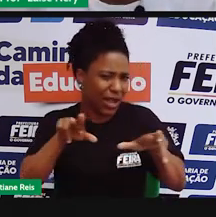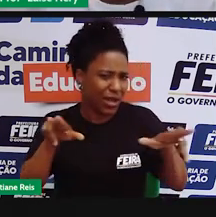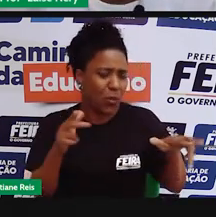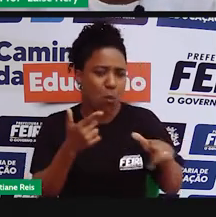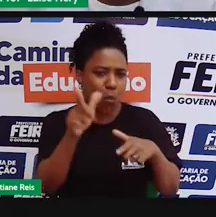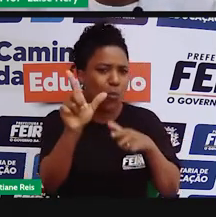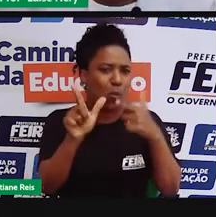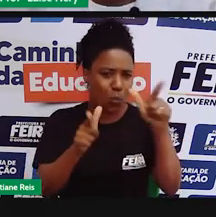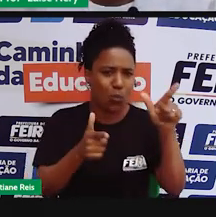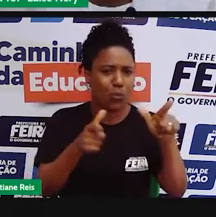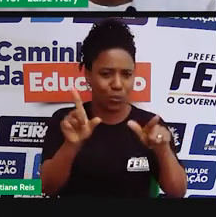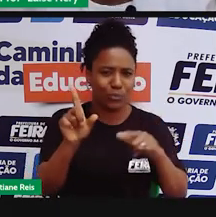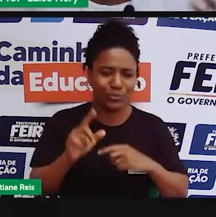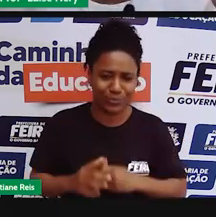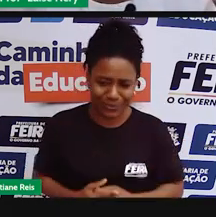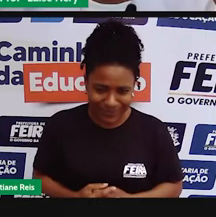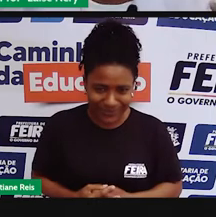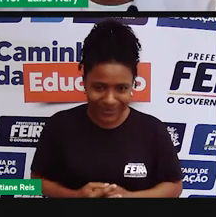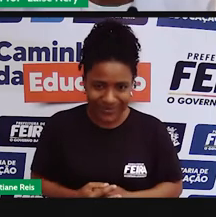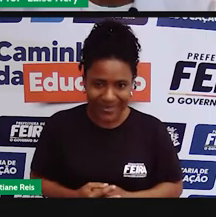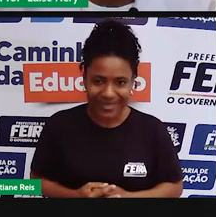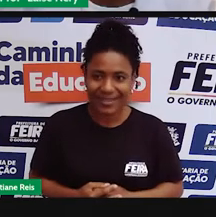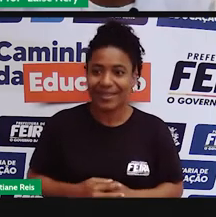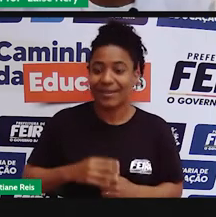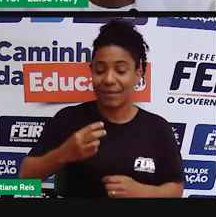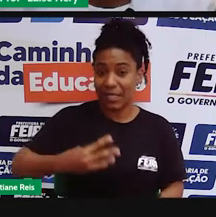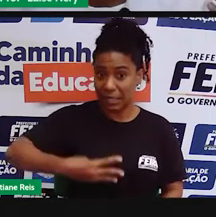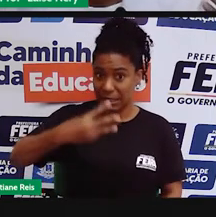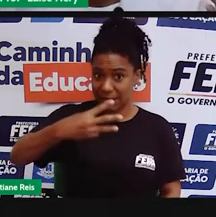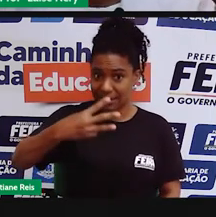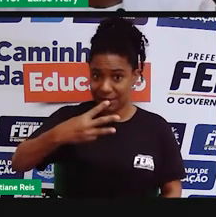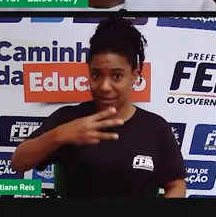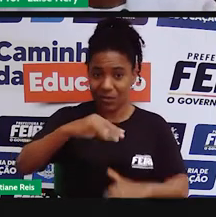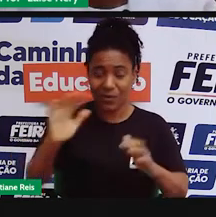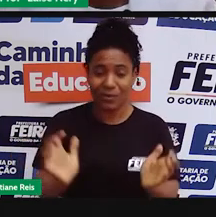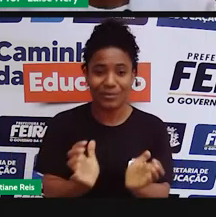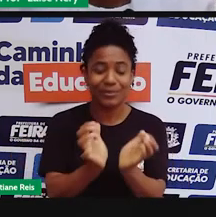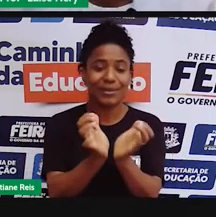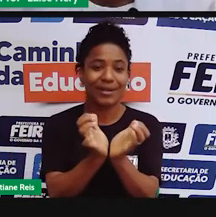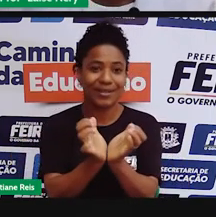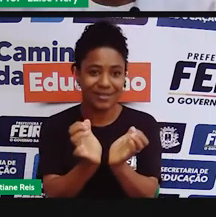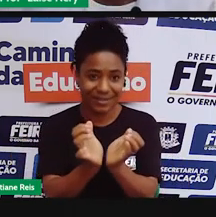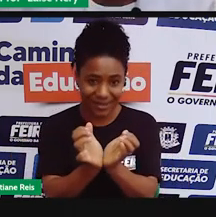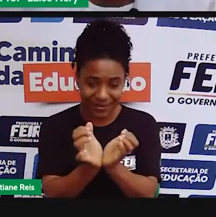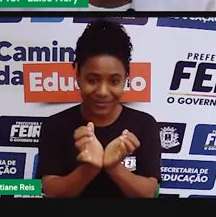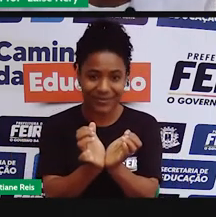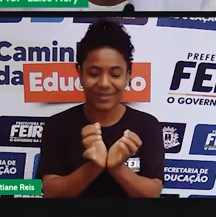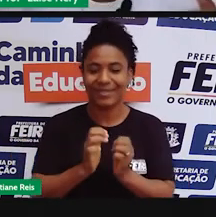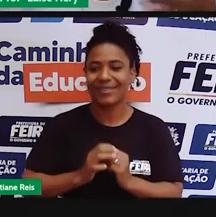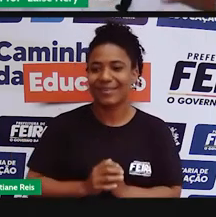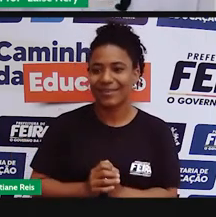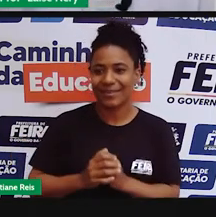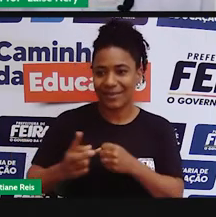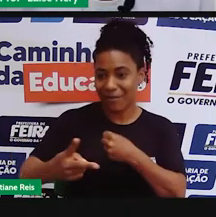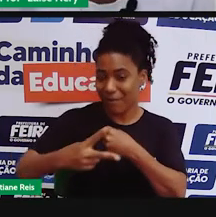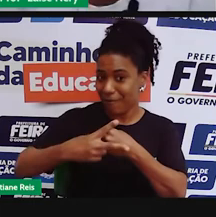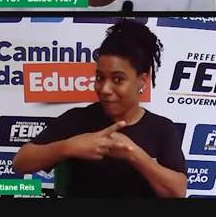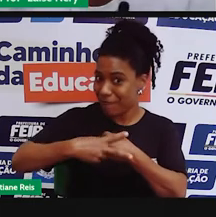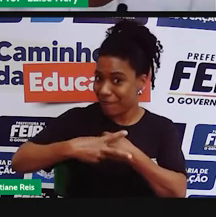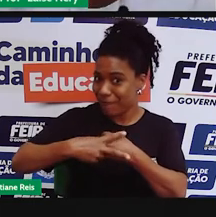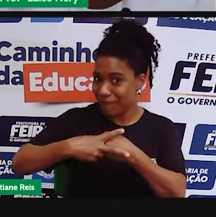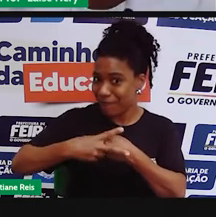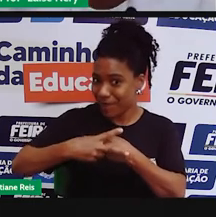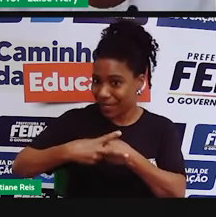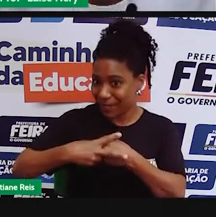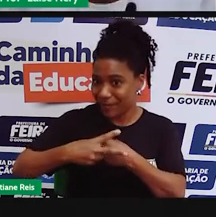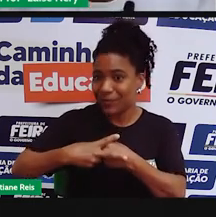diante. Na terceira conjugação, nós temos os verbos que são terminados, ou seja, lá